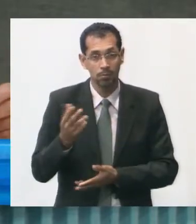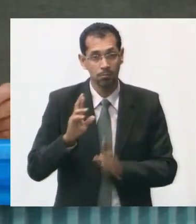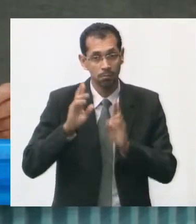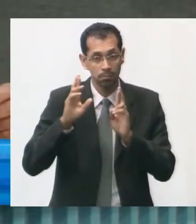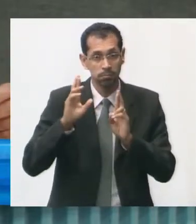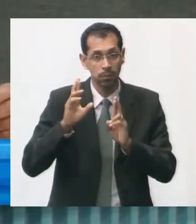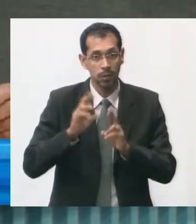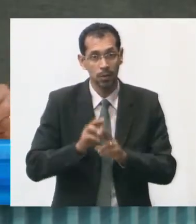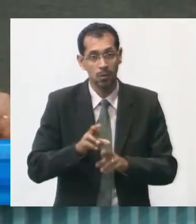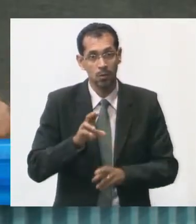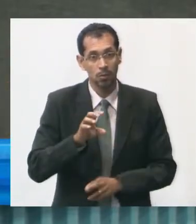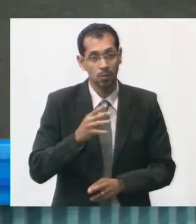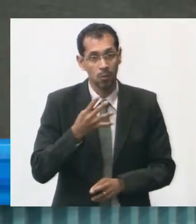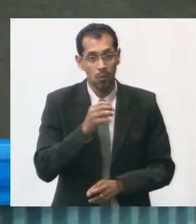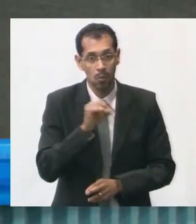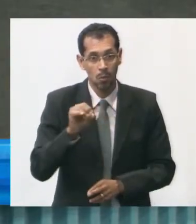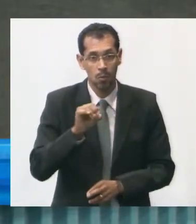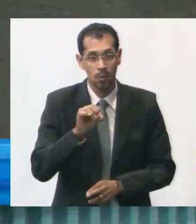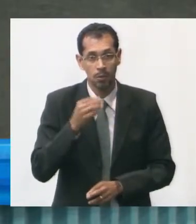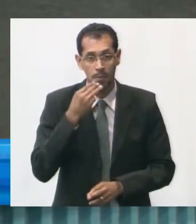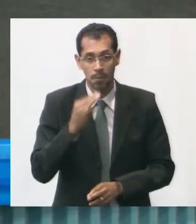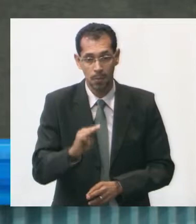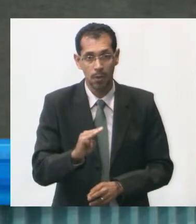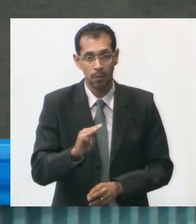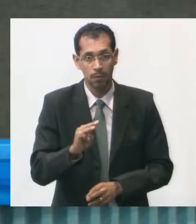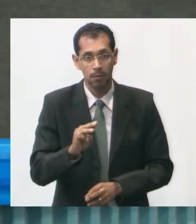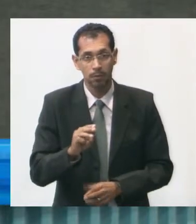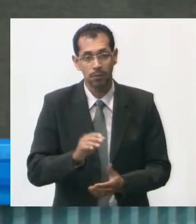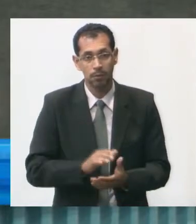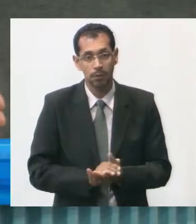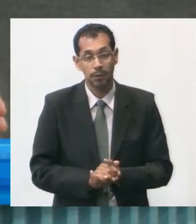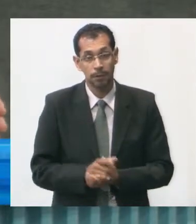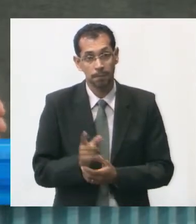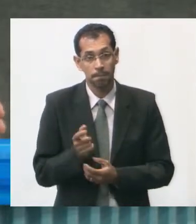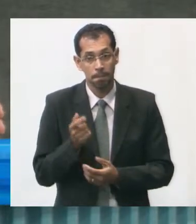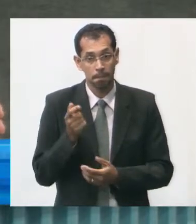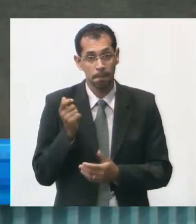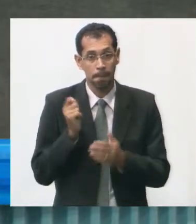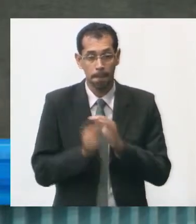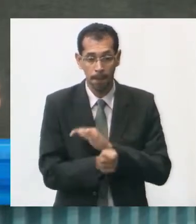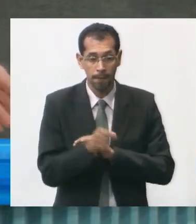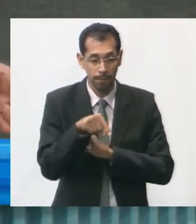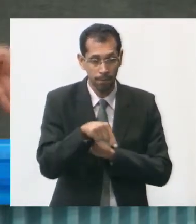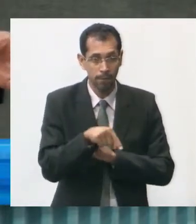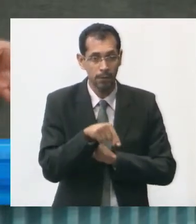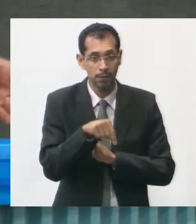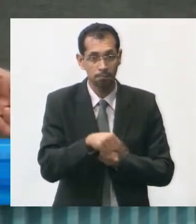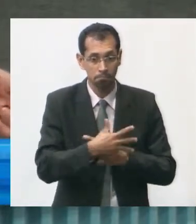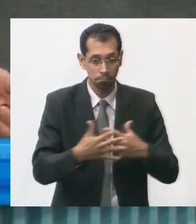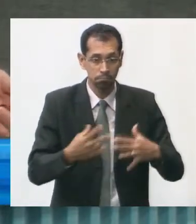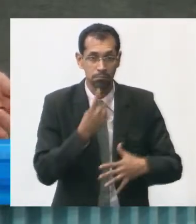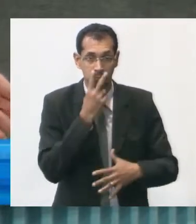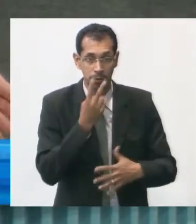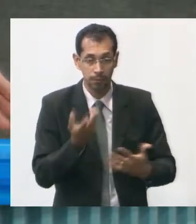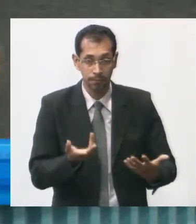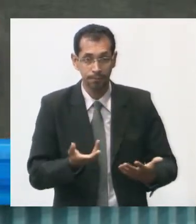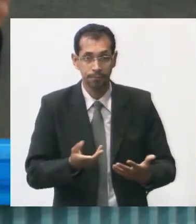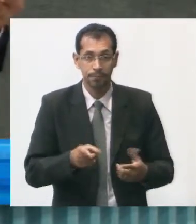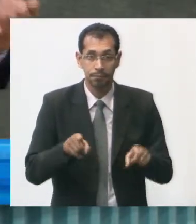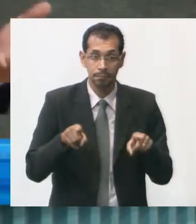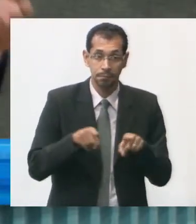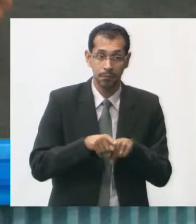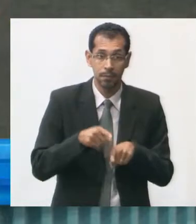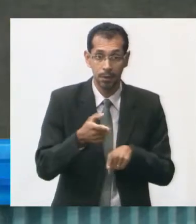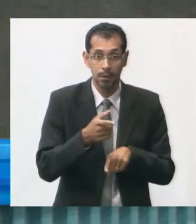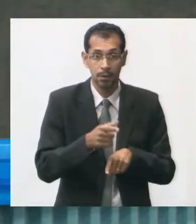que seja investido na cidade. E se for investido na cidade, a Ponte da Passagem é um local que precisa